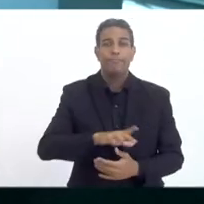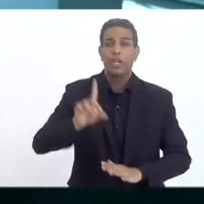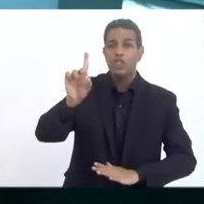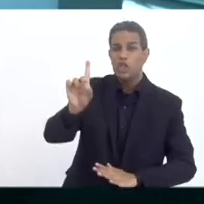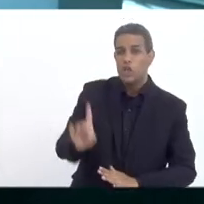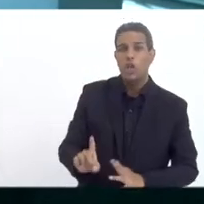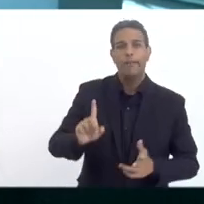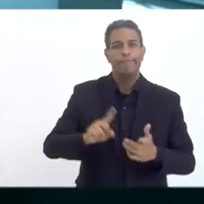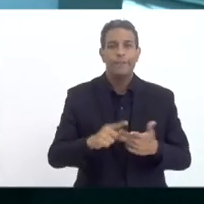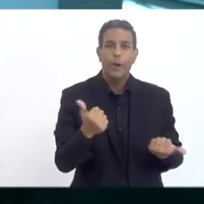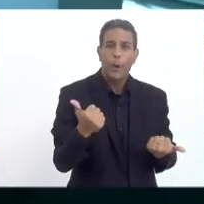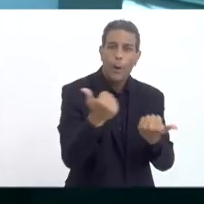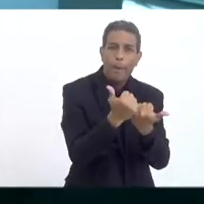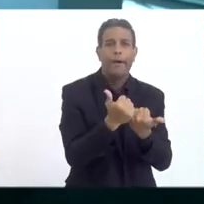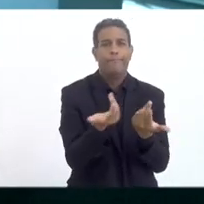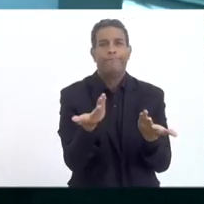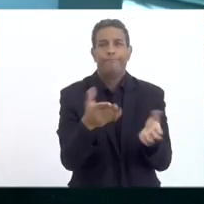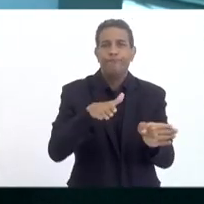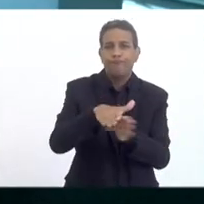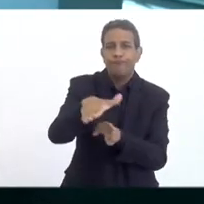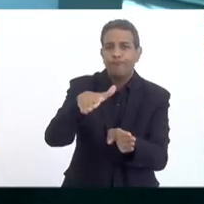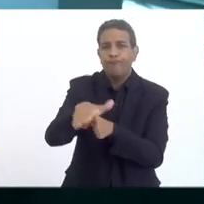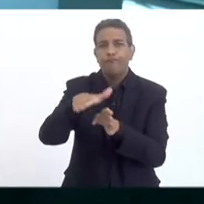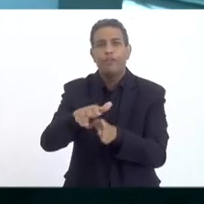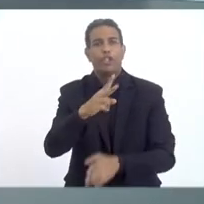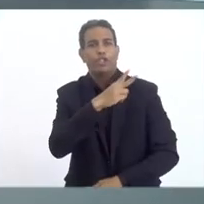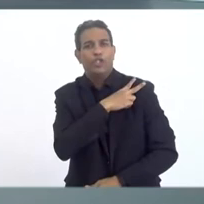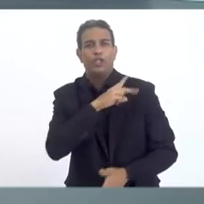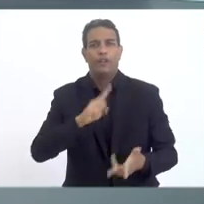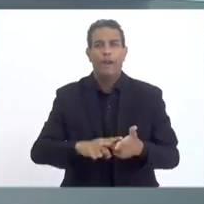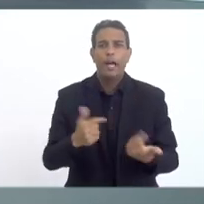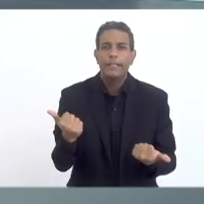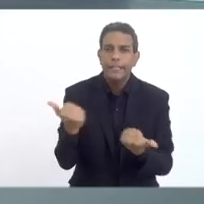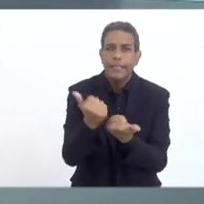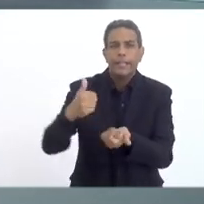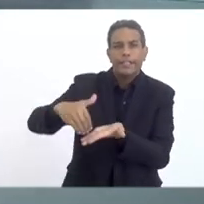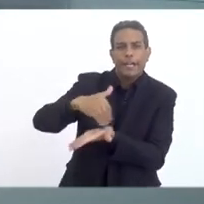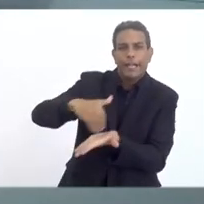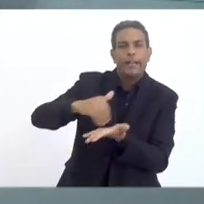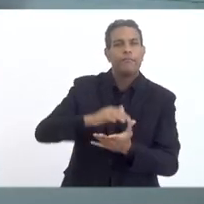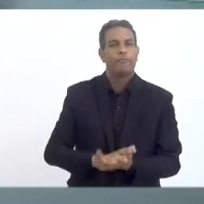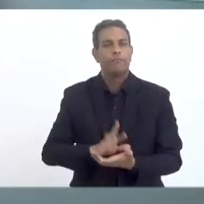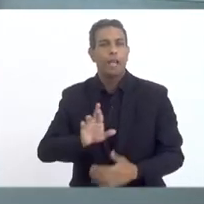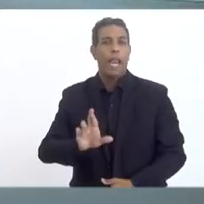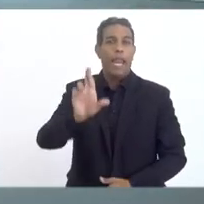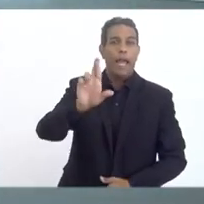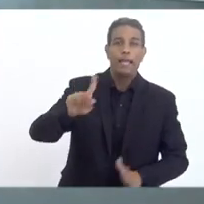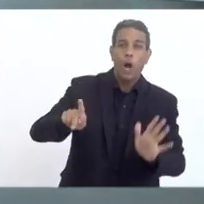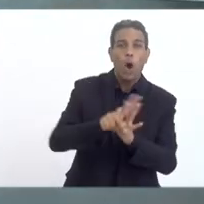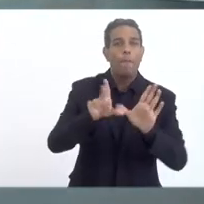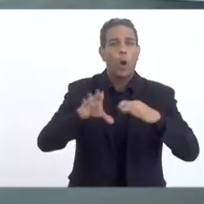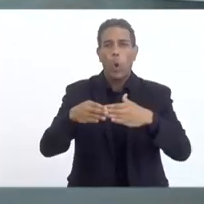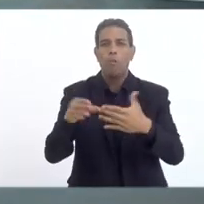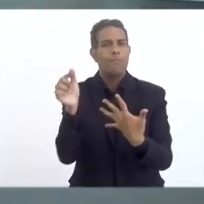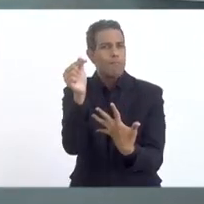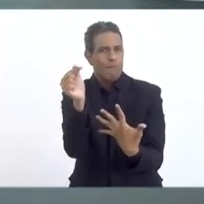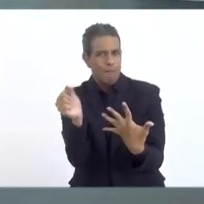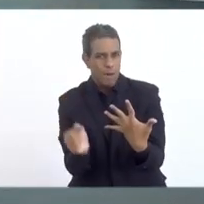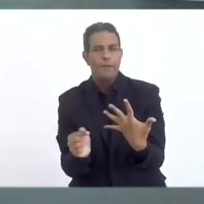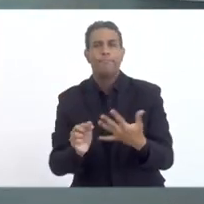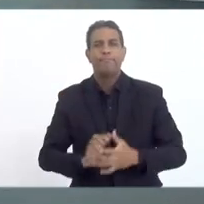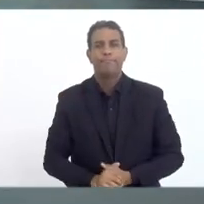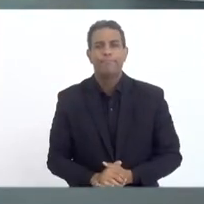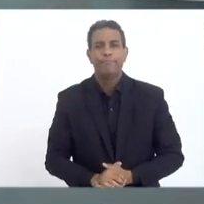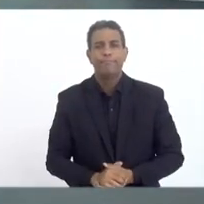diretorias, superintendências, assessorias-chefe, subsecretarias, líder de equipe, e entre outros.